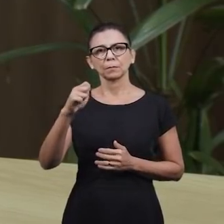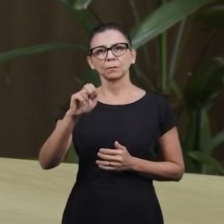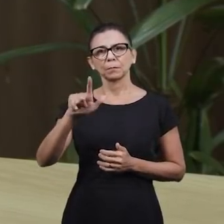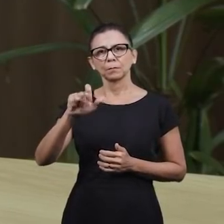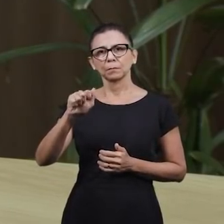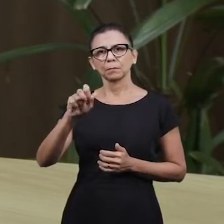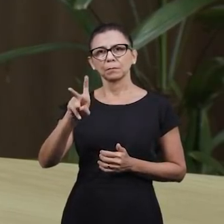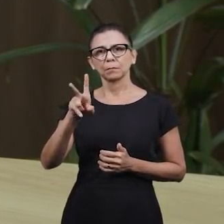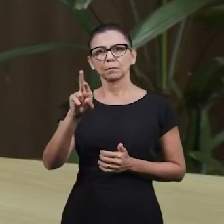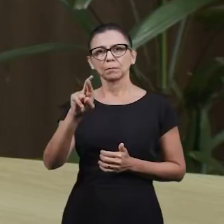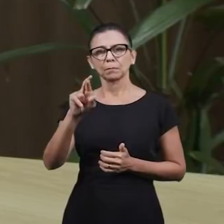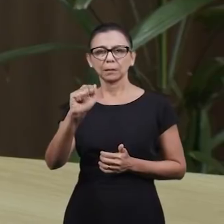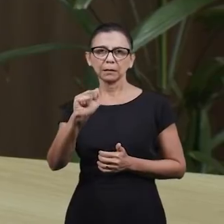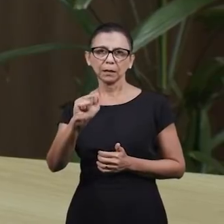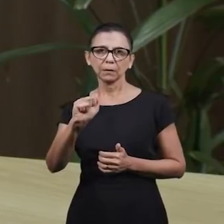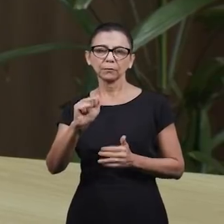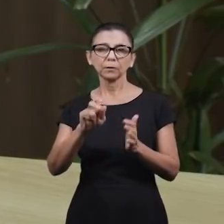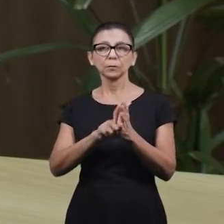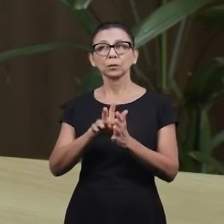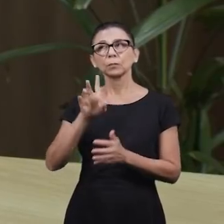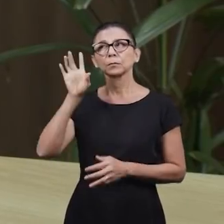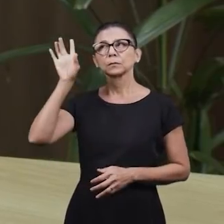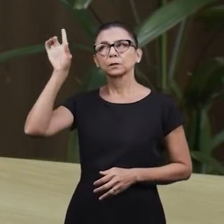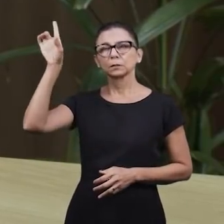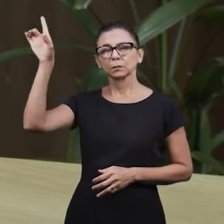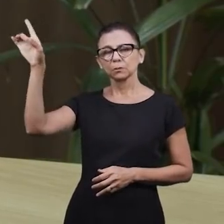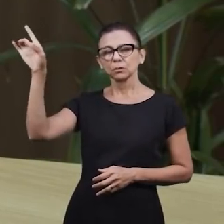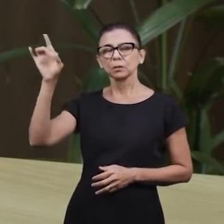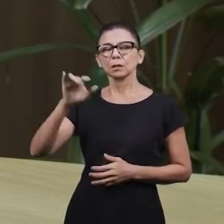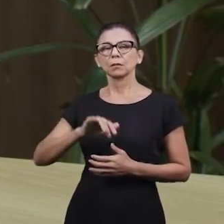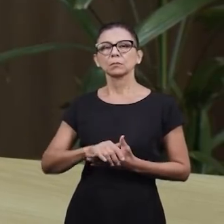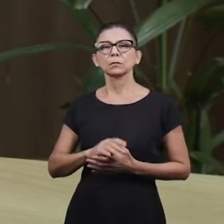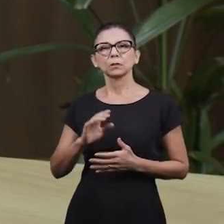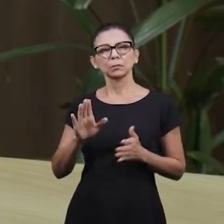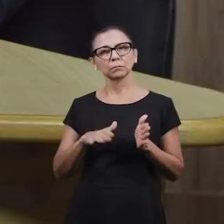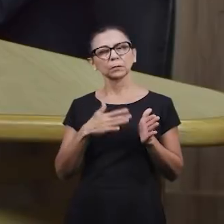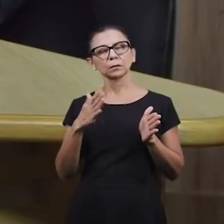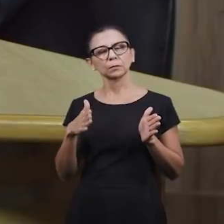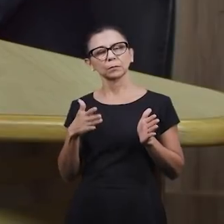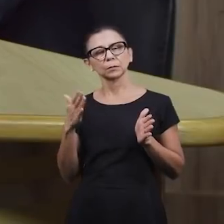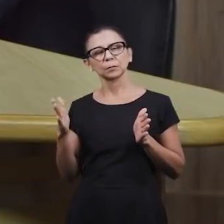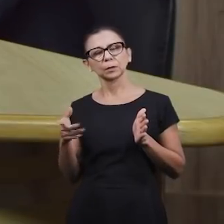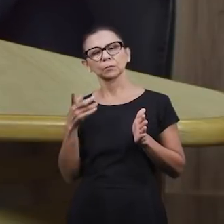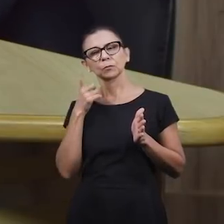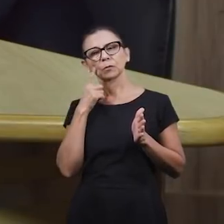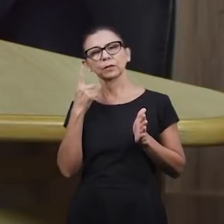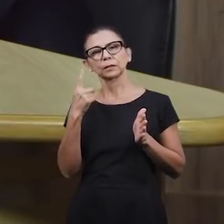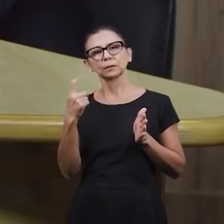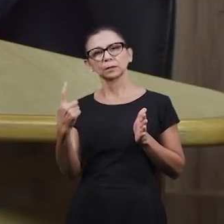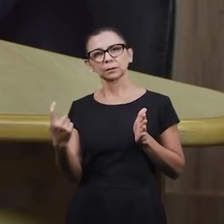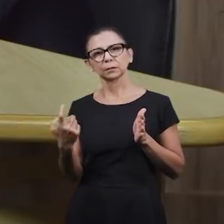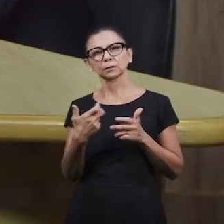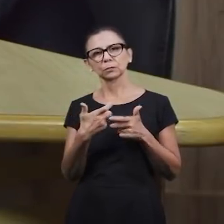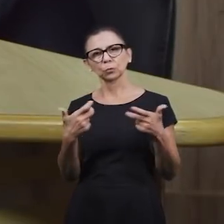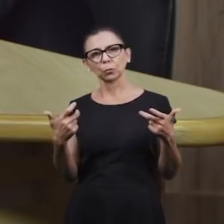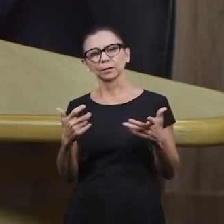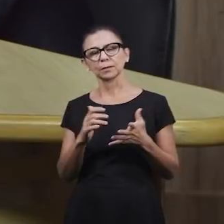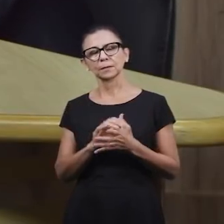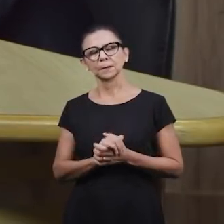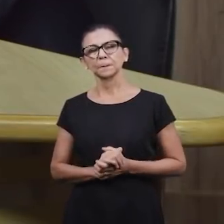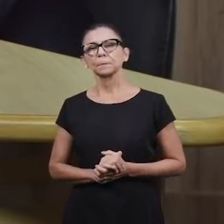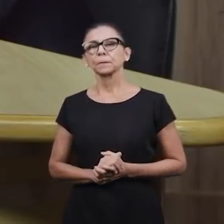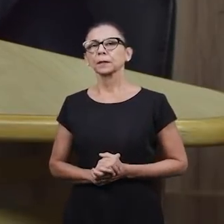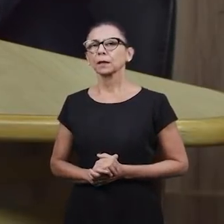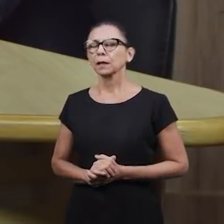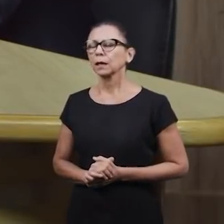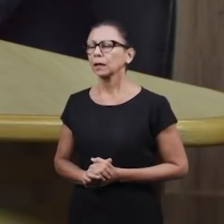Então, eu creio que ao longo dessas nossas conversas nós vamos poder abordar alguns temas interessantes nesse sentido. É